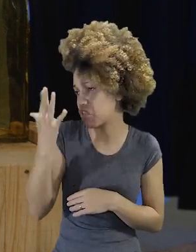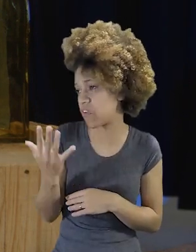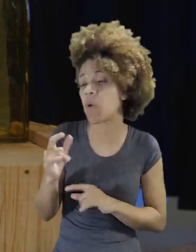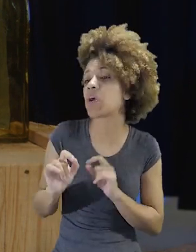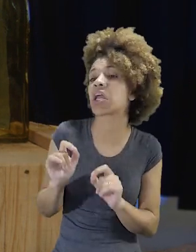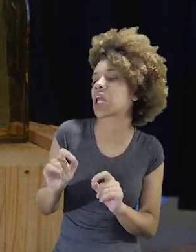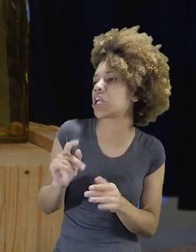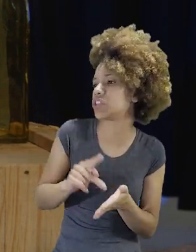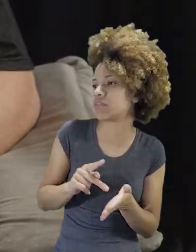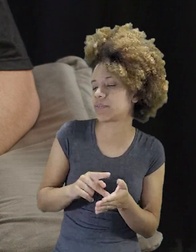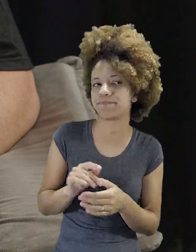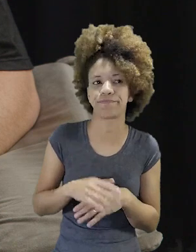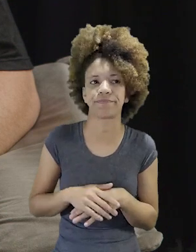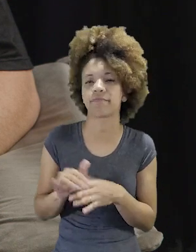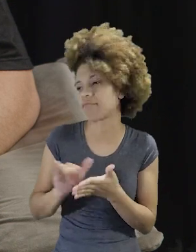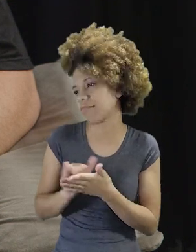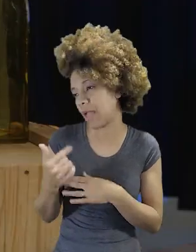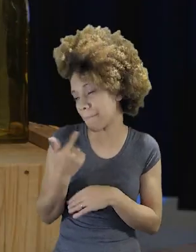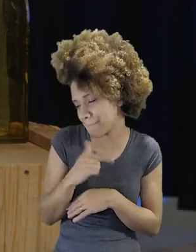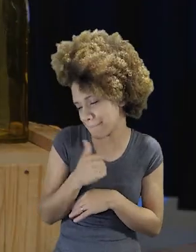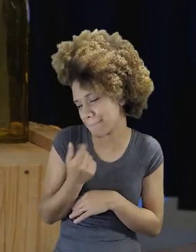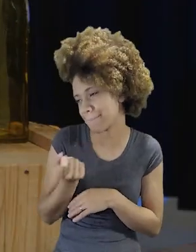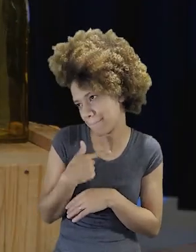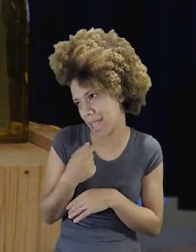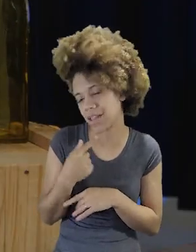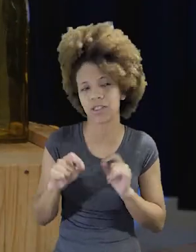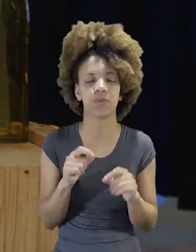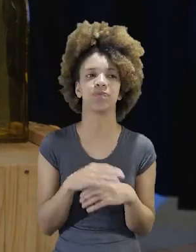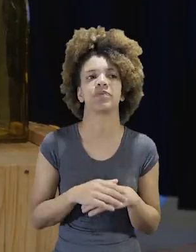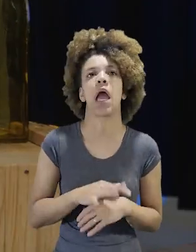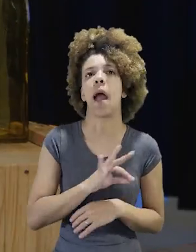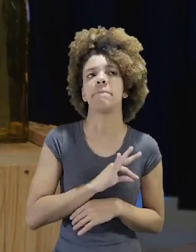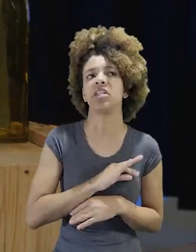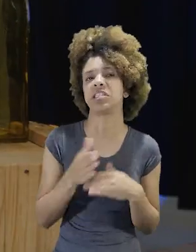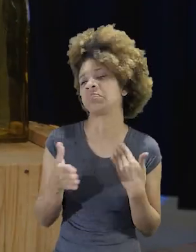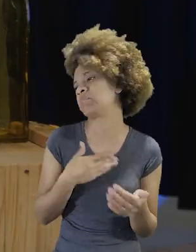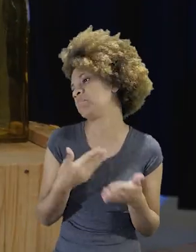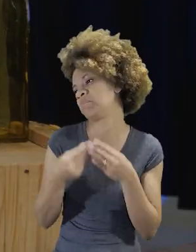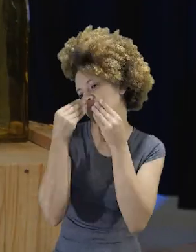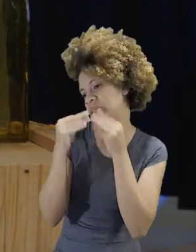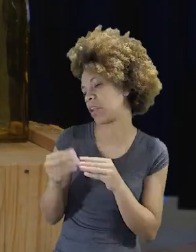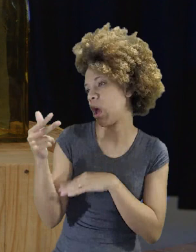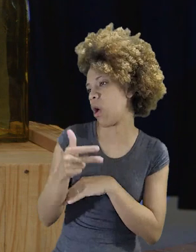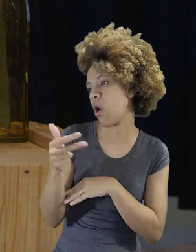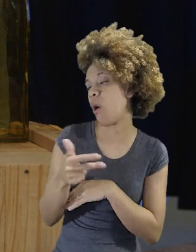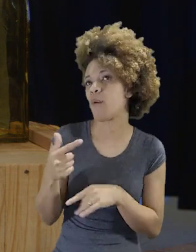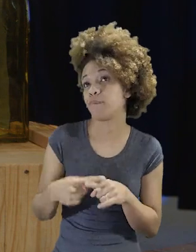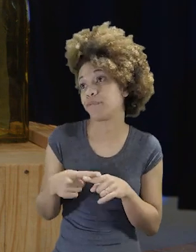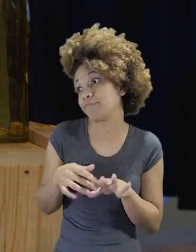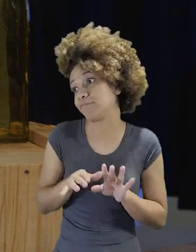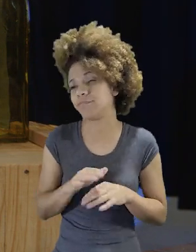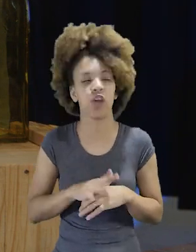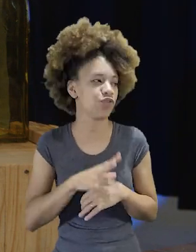resolvido tá ligado mas tem uma piada bem legal sobre isso que ele fala que a polícia não se importa com rap